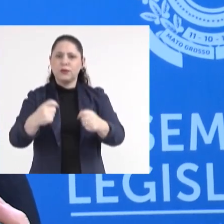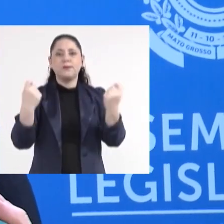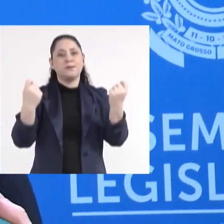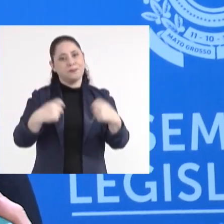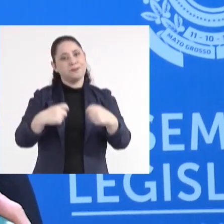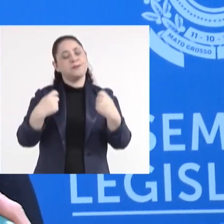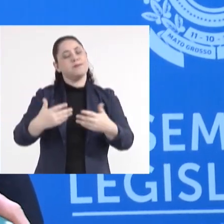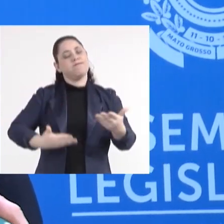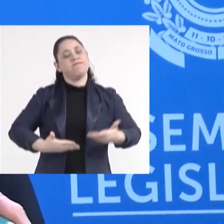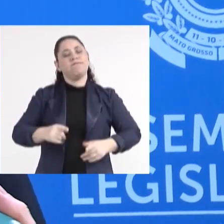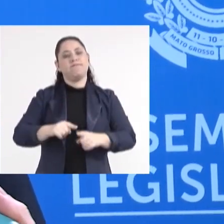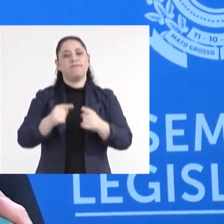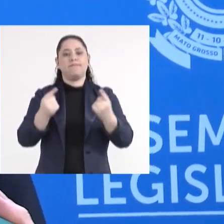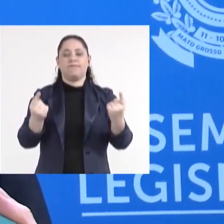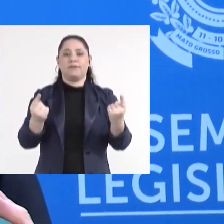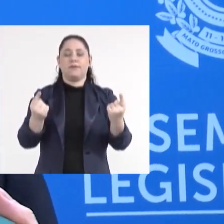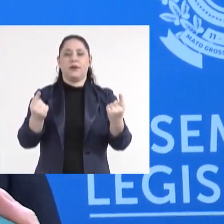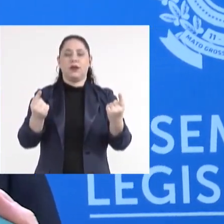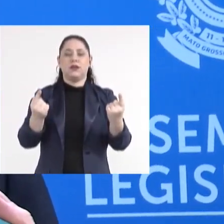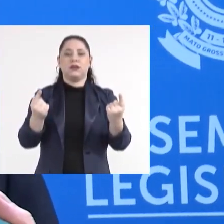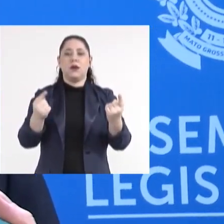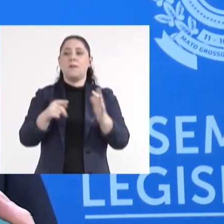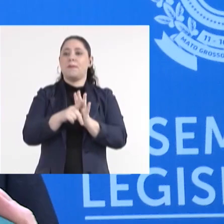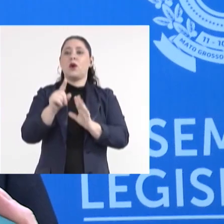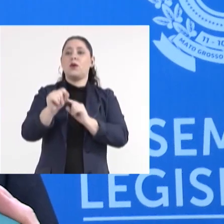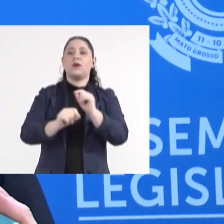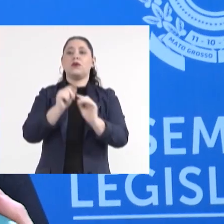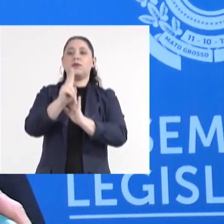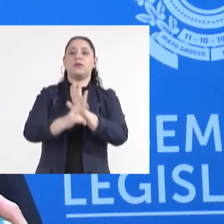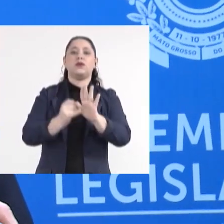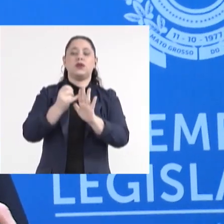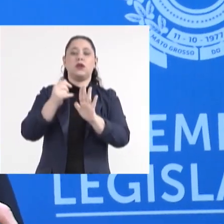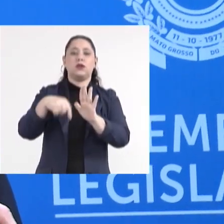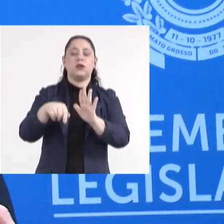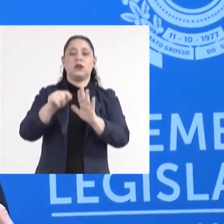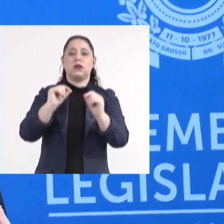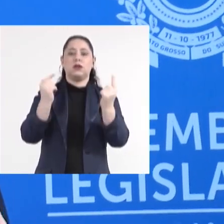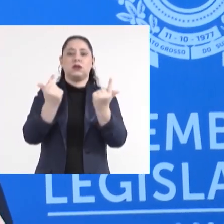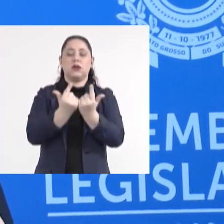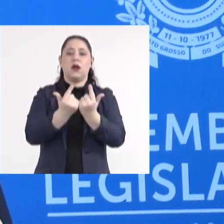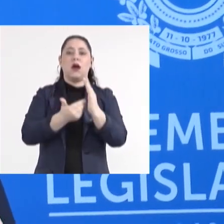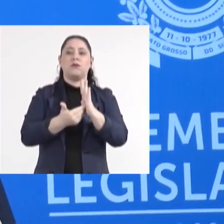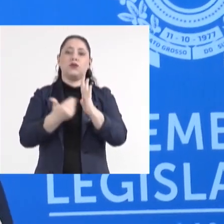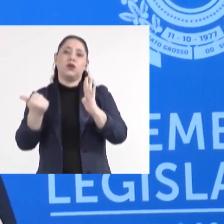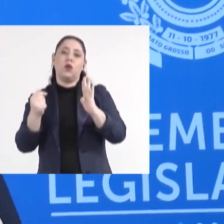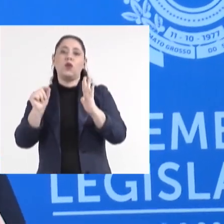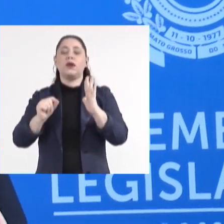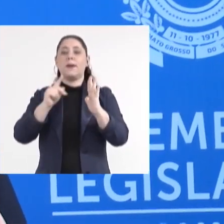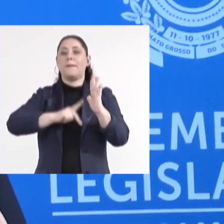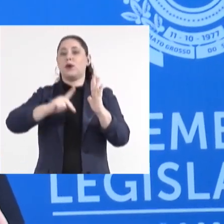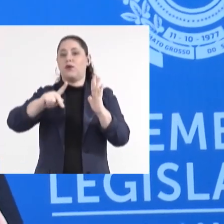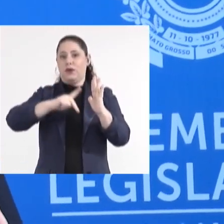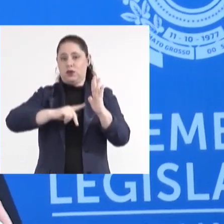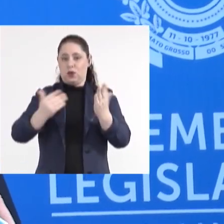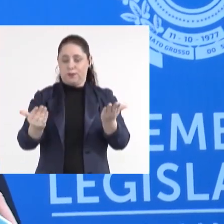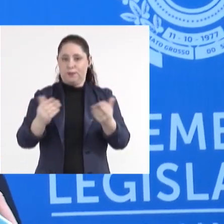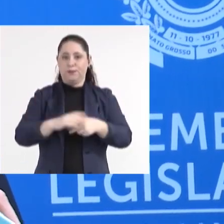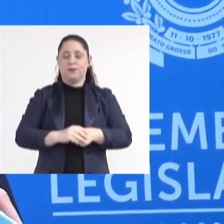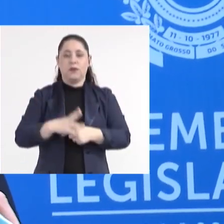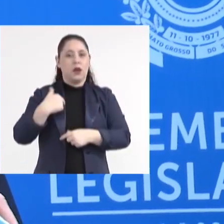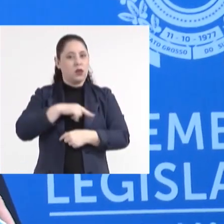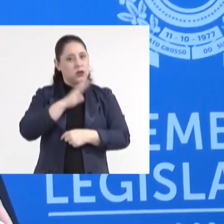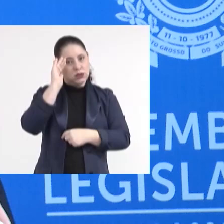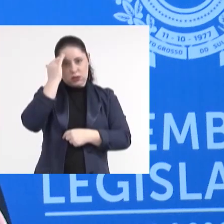os servidores, né? Mas o projeto aqui na Assembleia deixou de fora os professores.